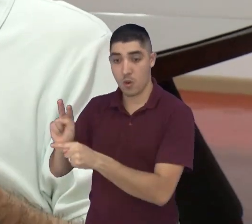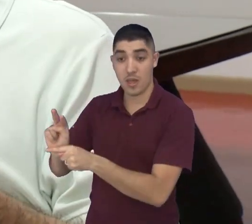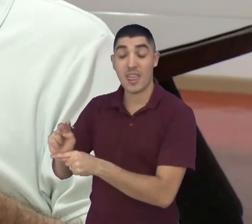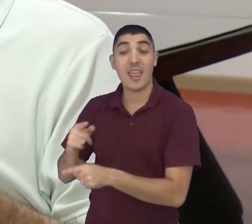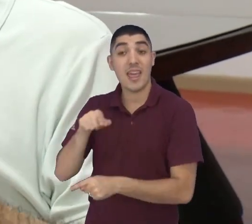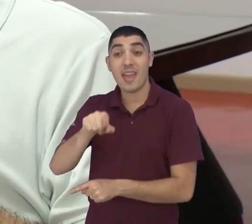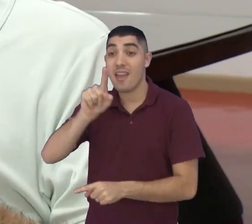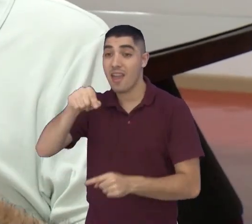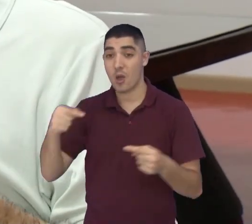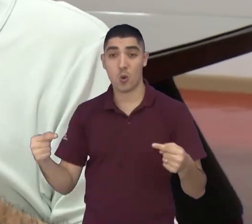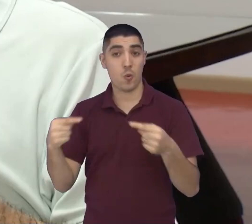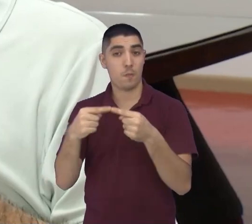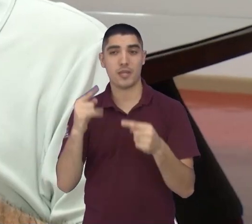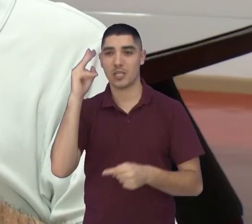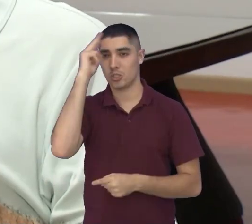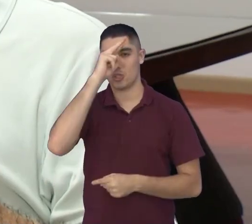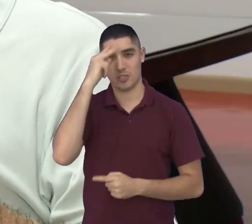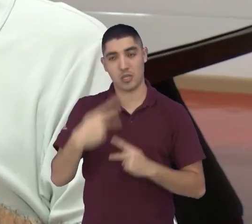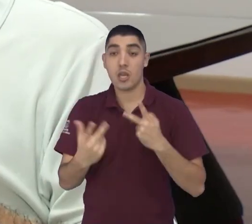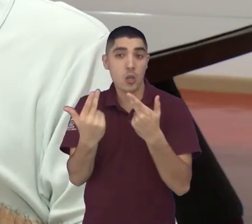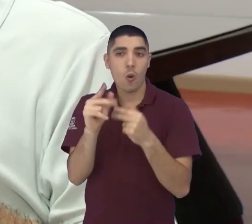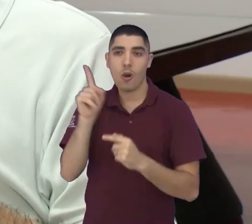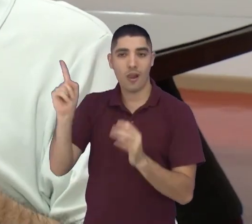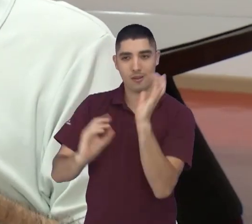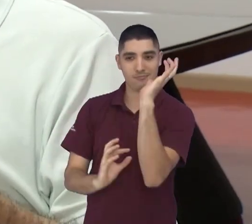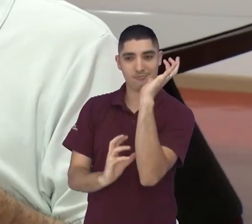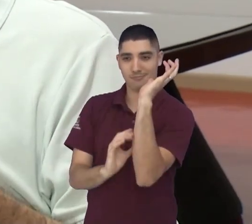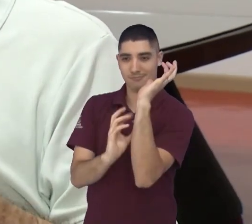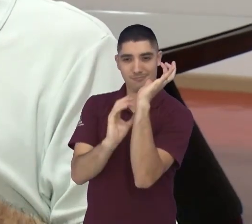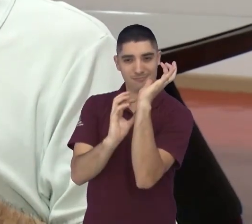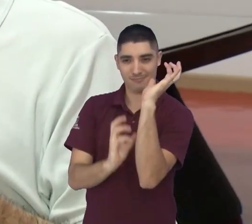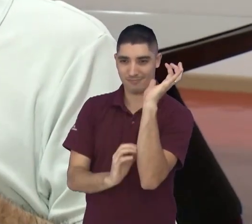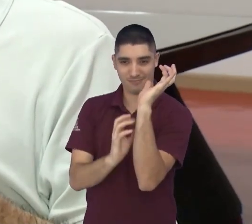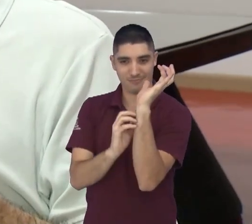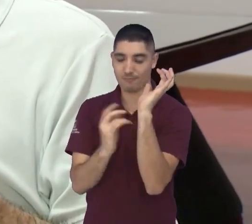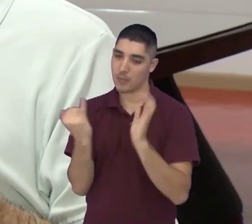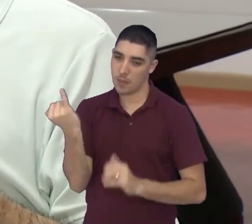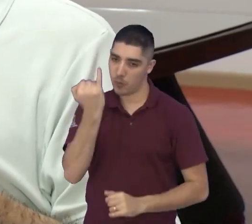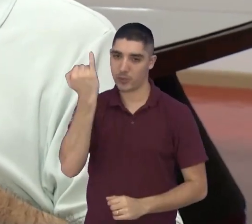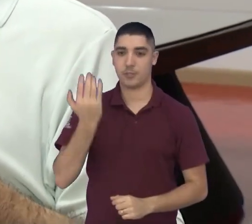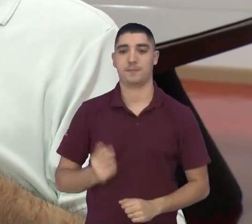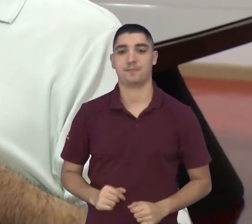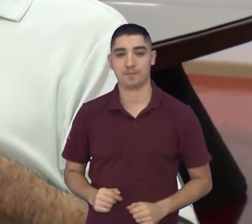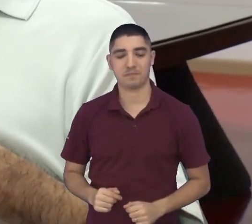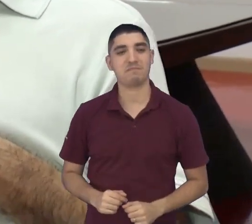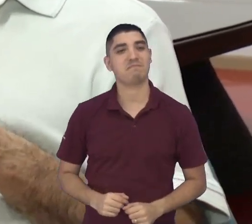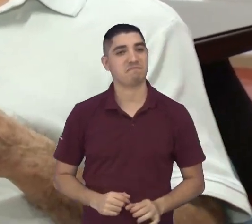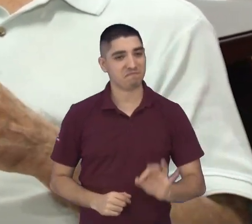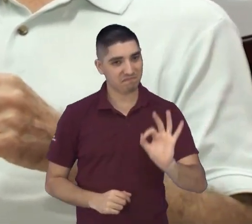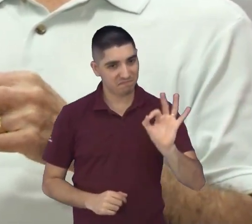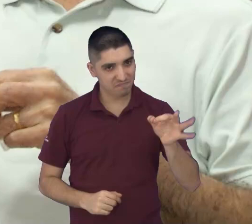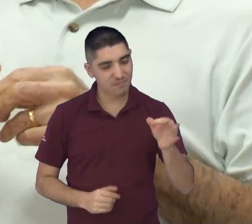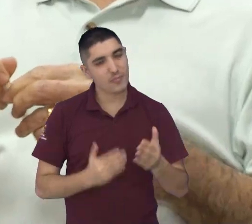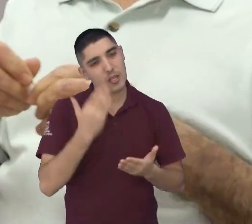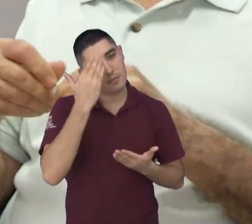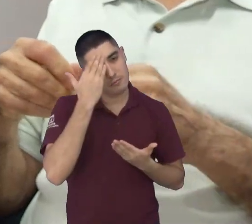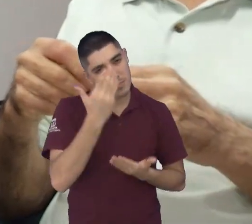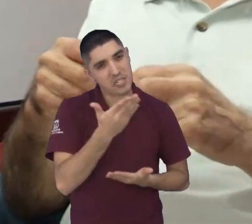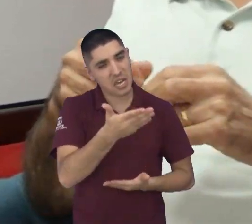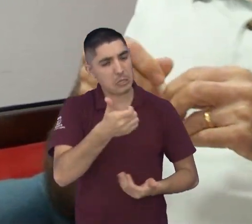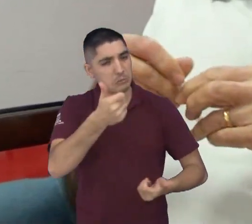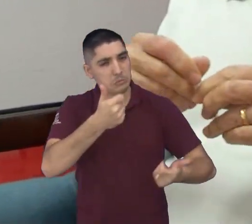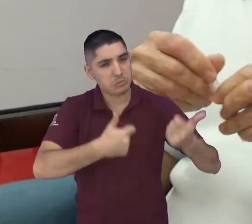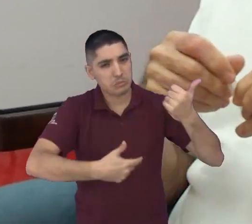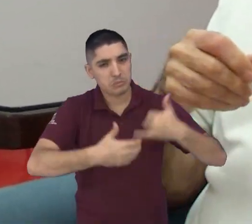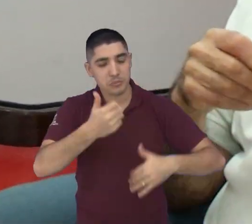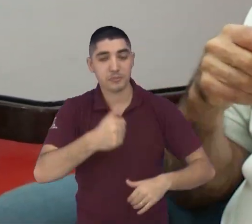o Sanatório Vicentina Aranha em São José dos Campos. Muito importante. Tá certo, Edu. Muito obrigada pelas suas